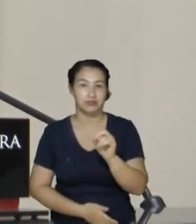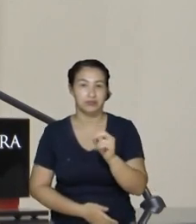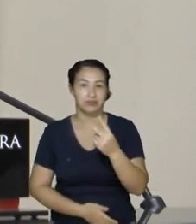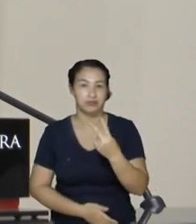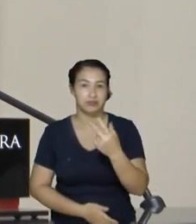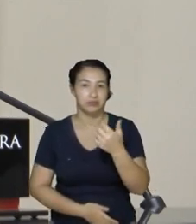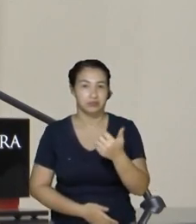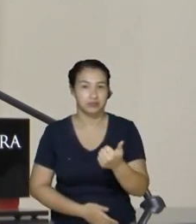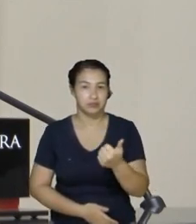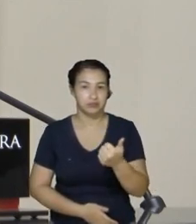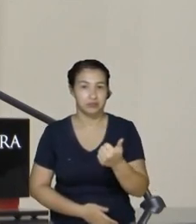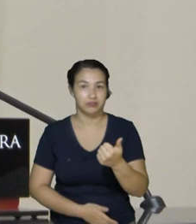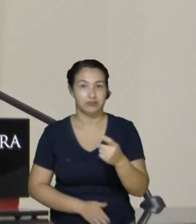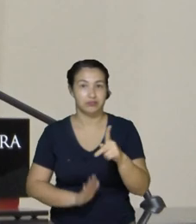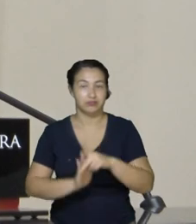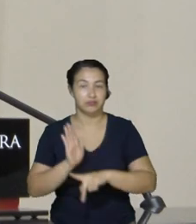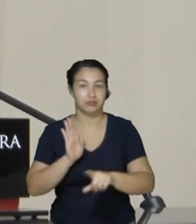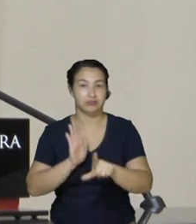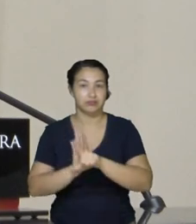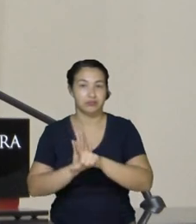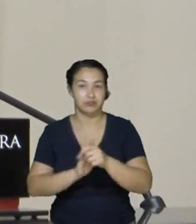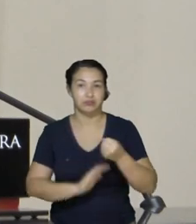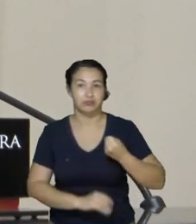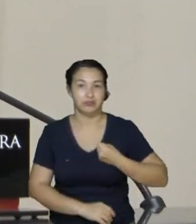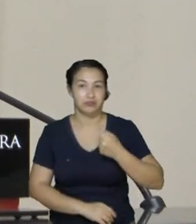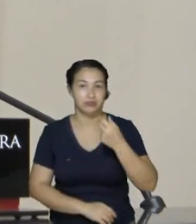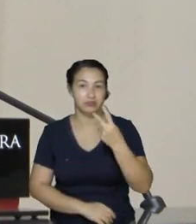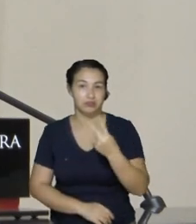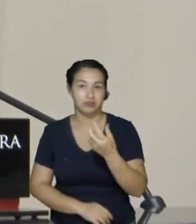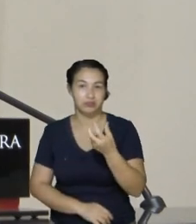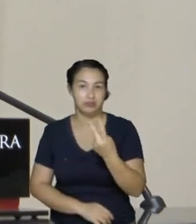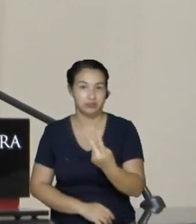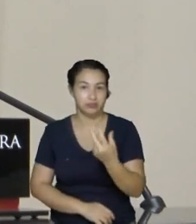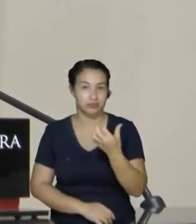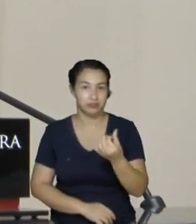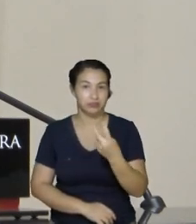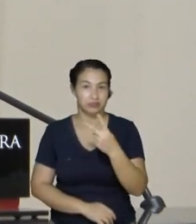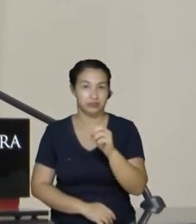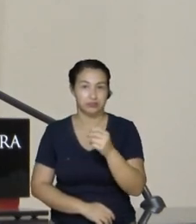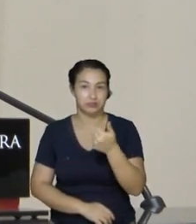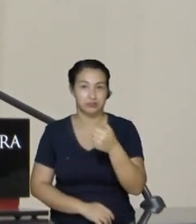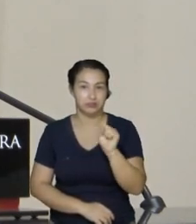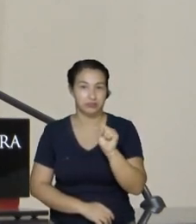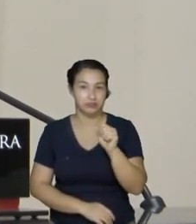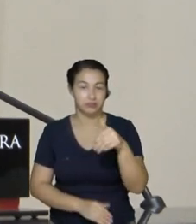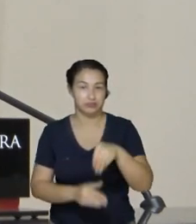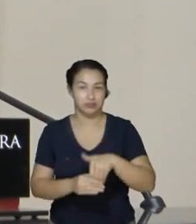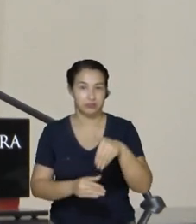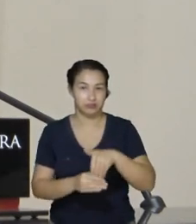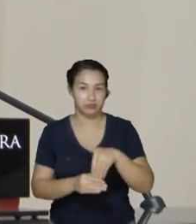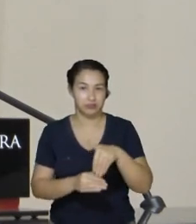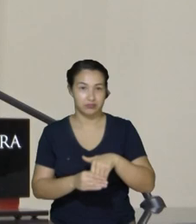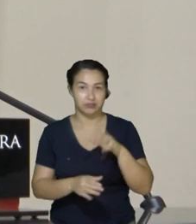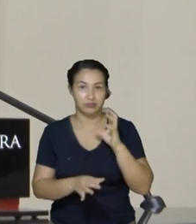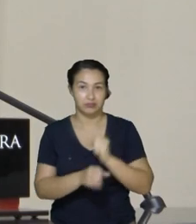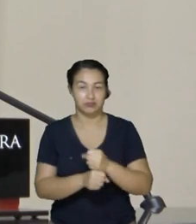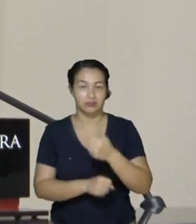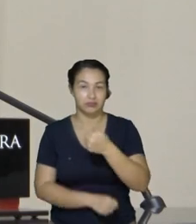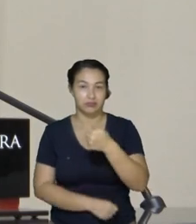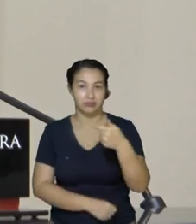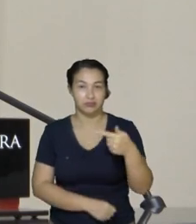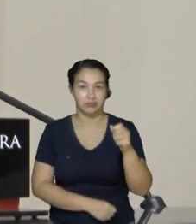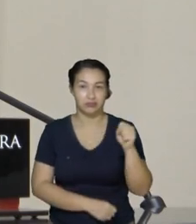721/2021, aposto ao projeto de lei número 226/2018, com a seguinte votação: 17 votos